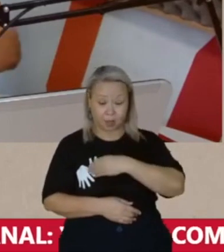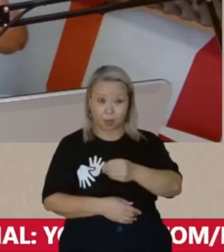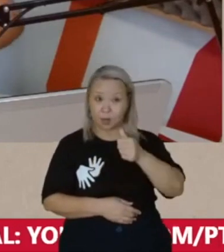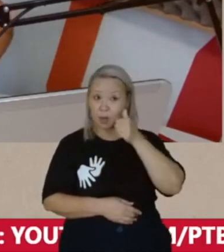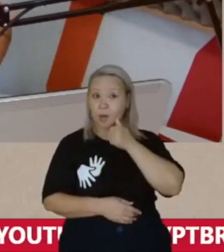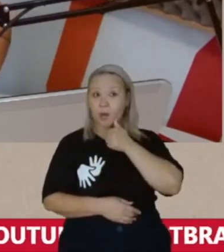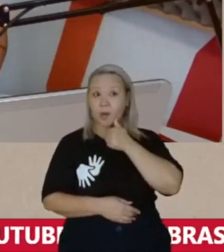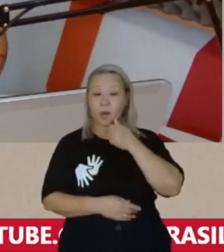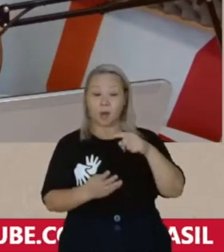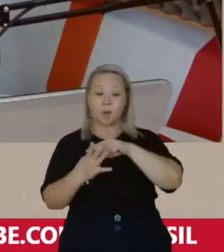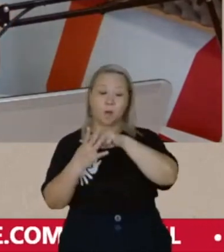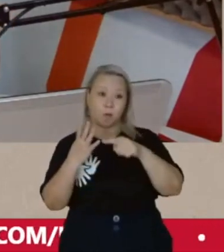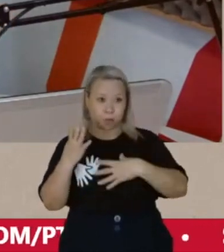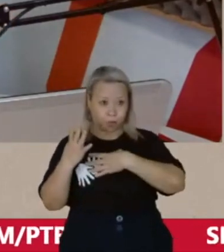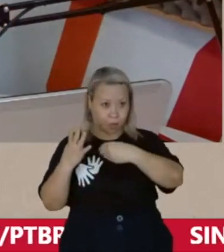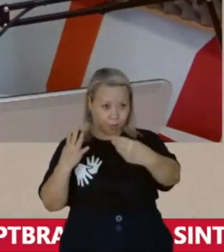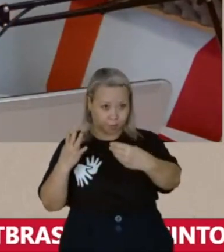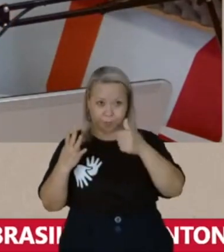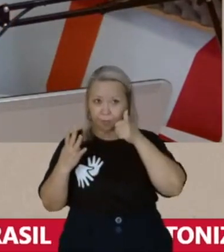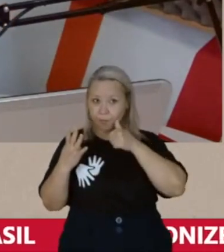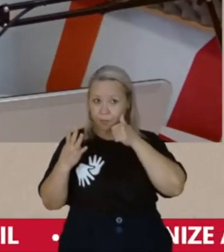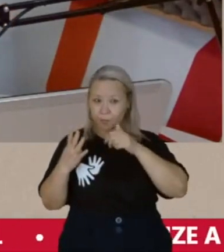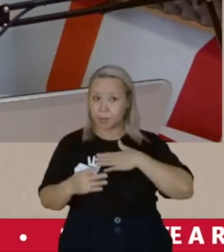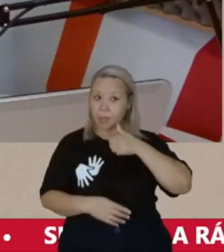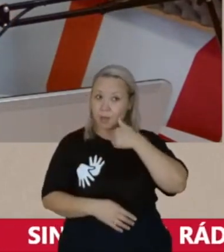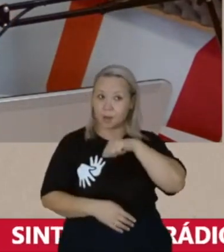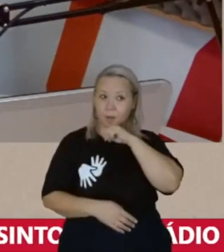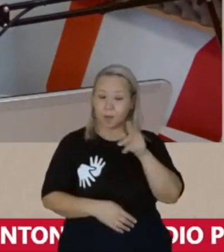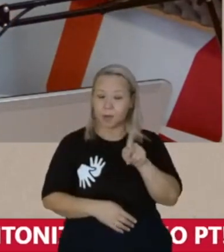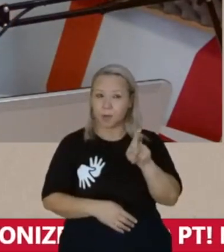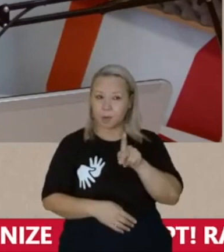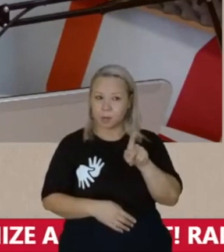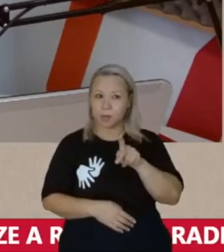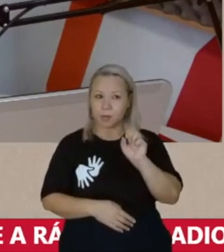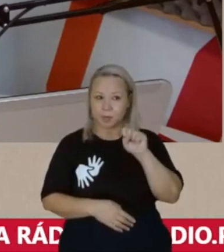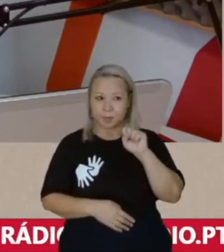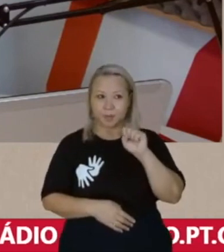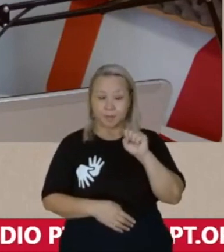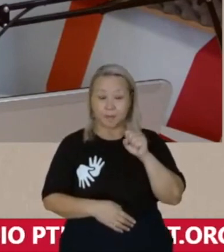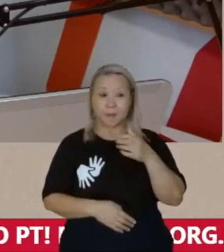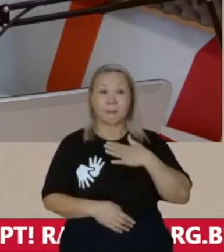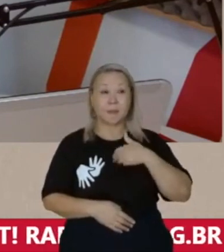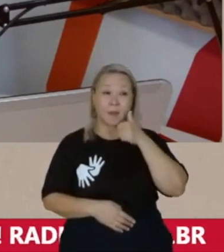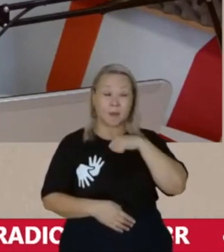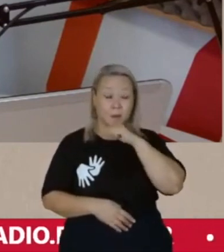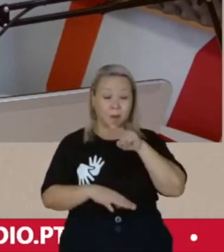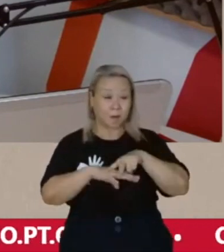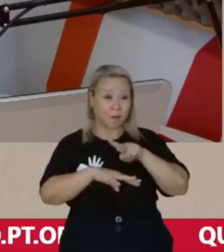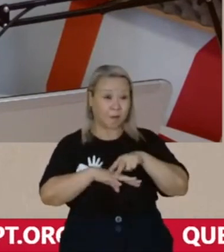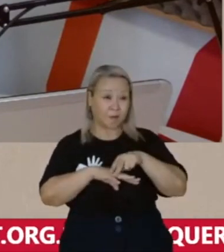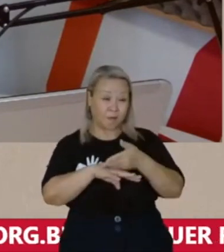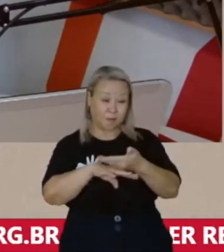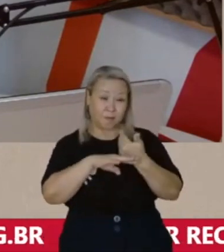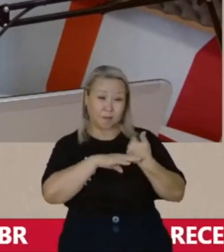de quatro filhas. A minha mãe, professora, e minha mãe ficou viúva muito cedo. Minha mãe ficou viúva,